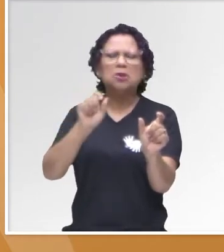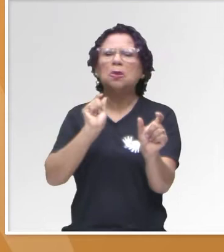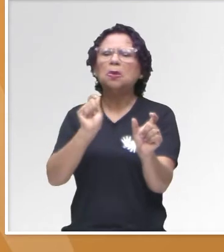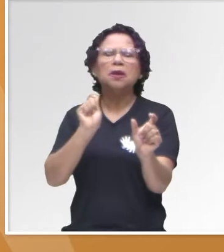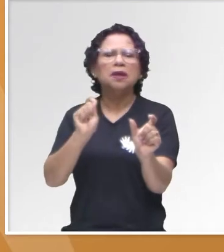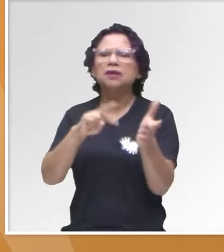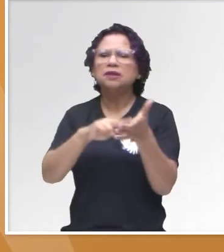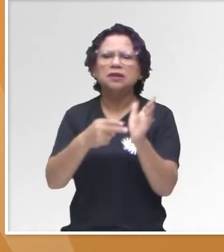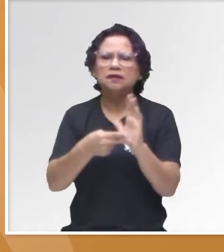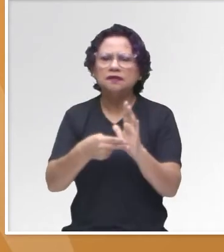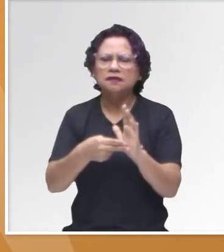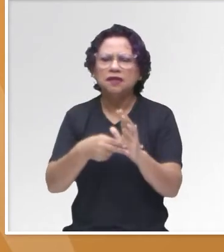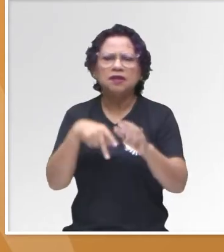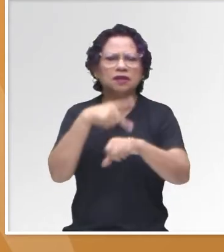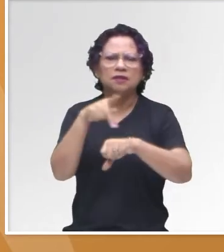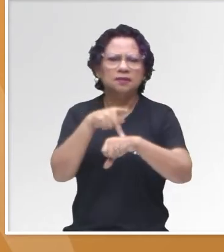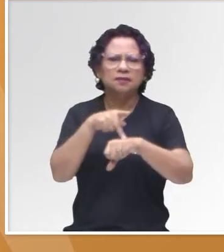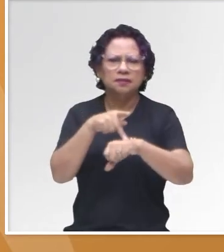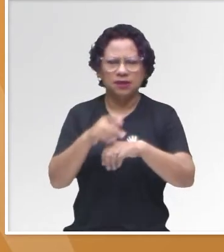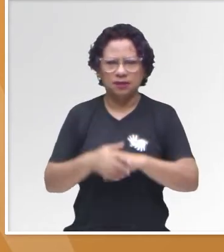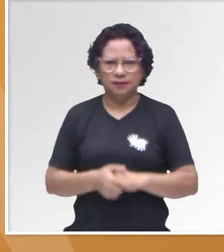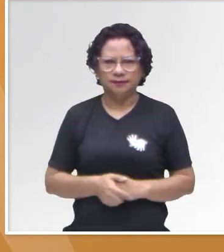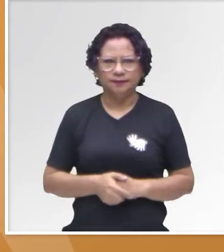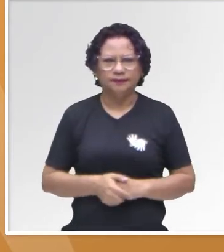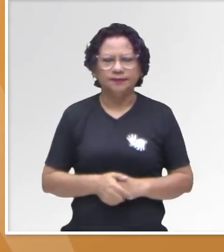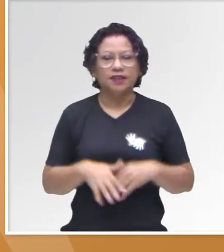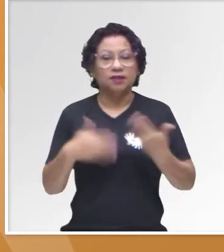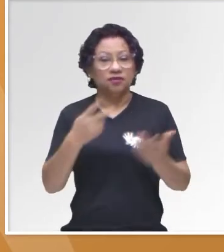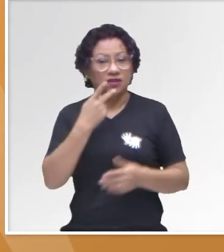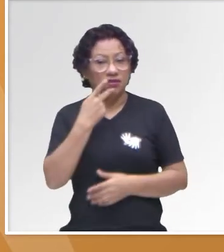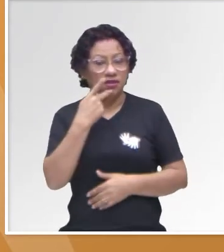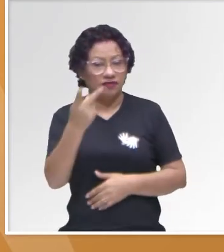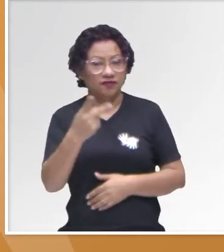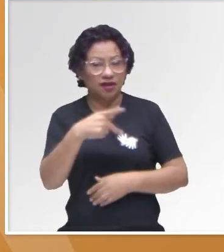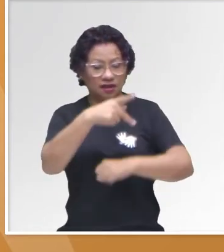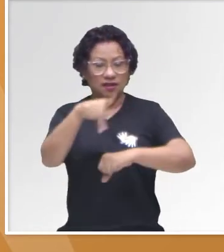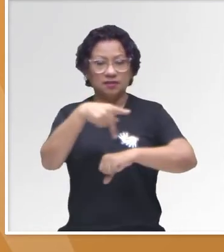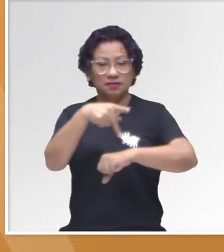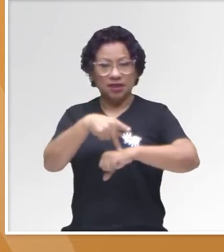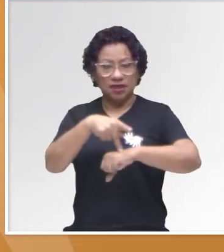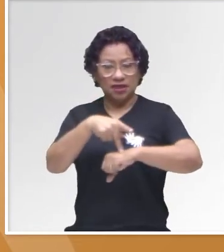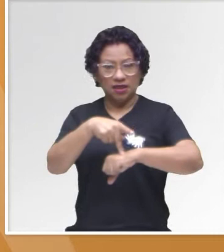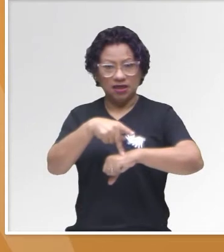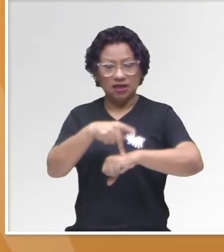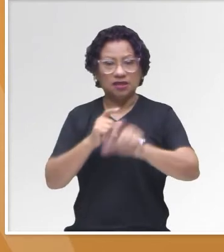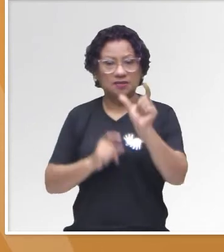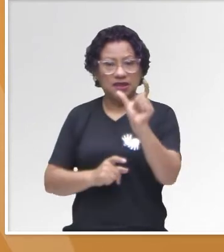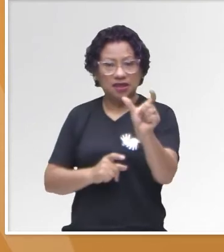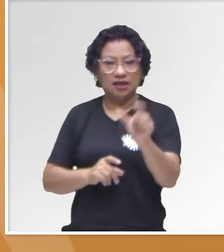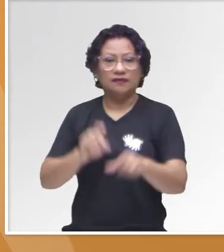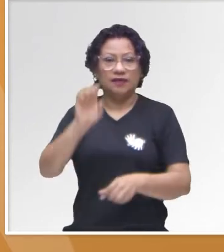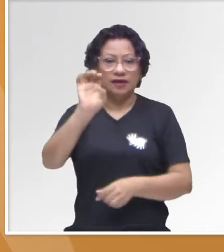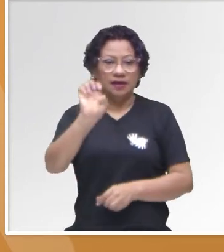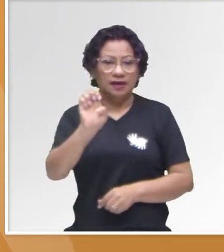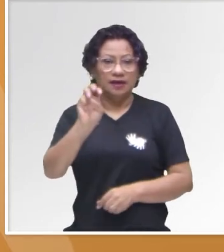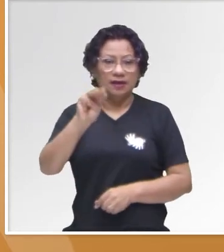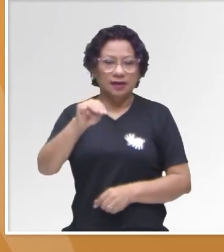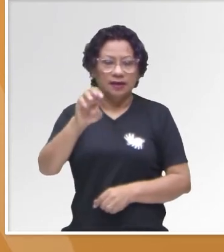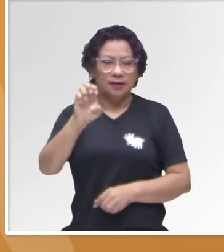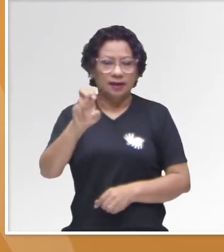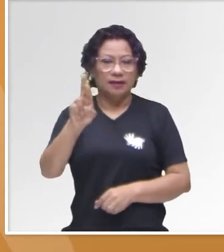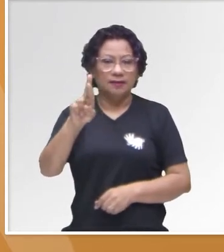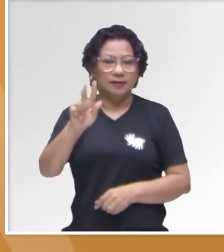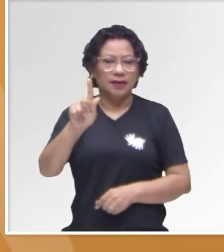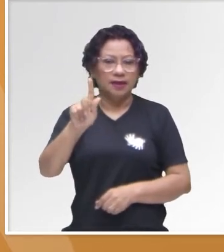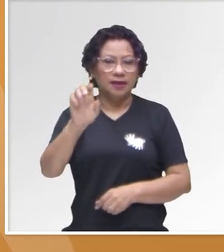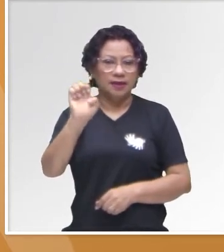que são países emergentes. Quando a gente fala aí de países emergentes, países